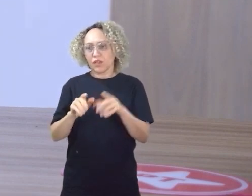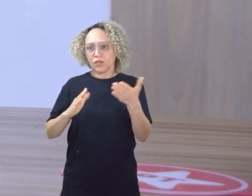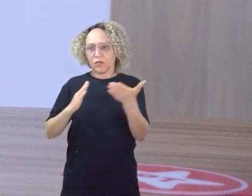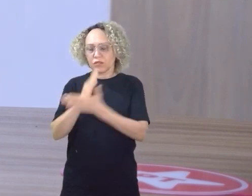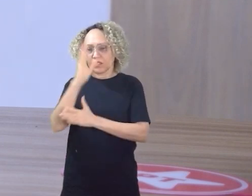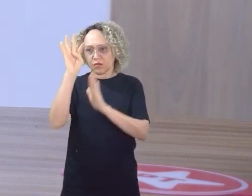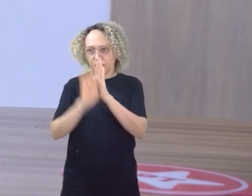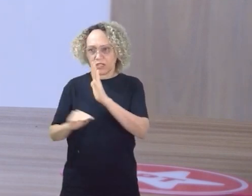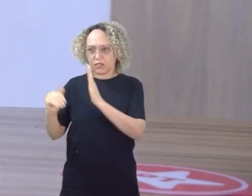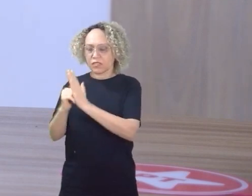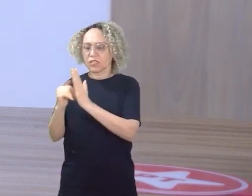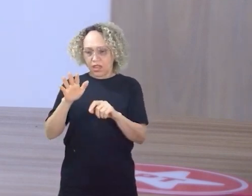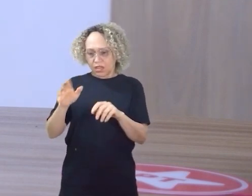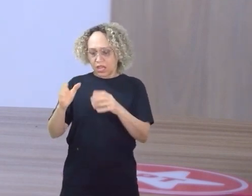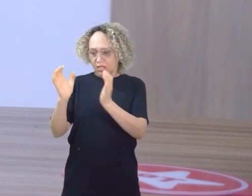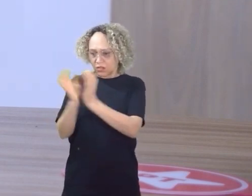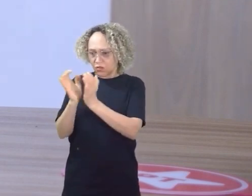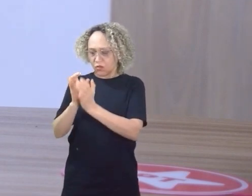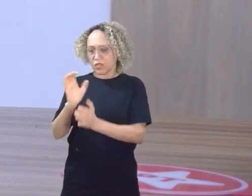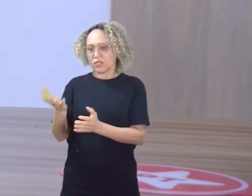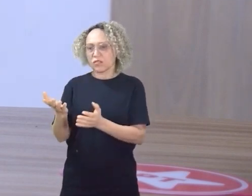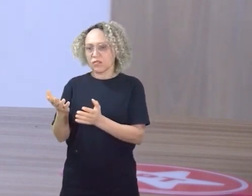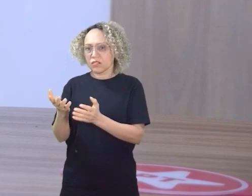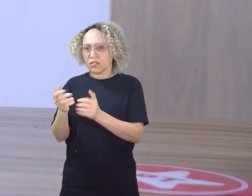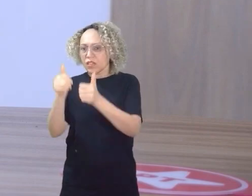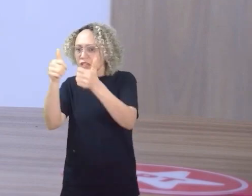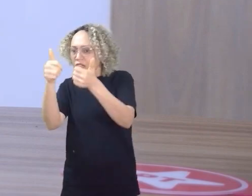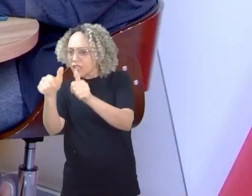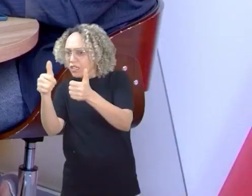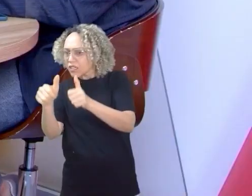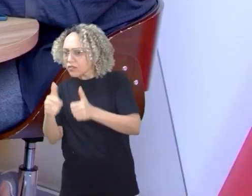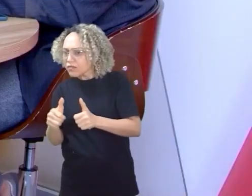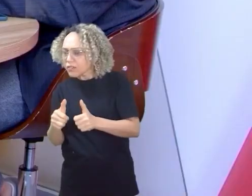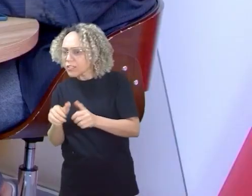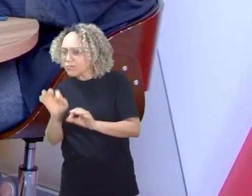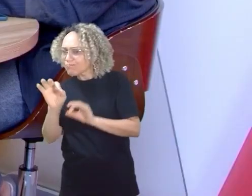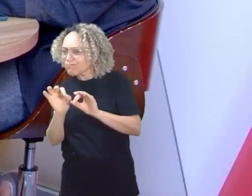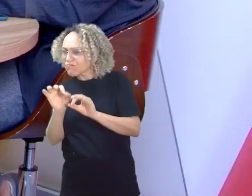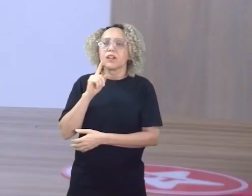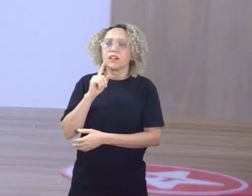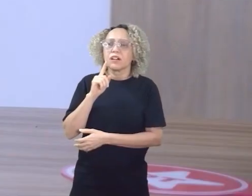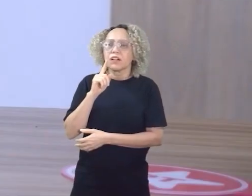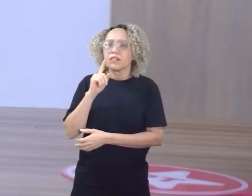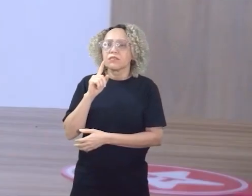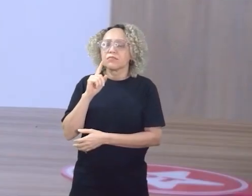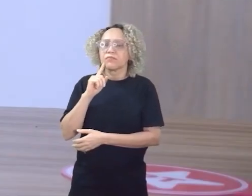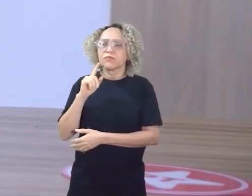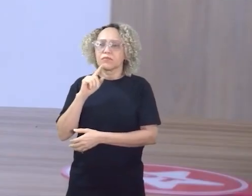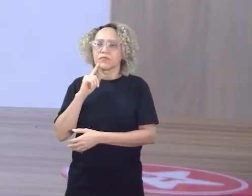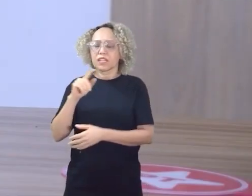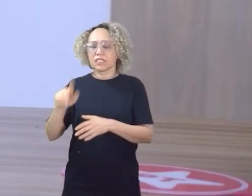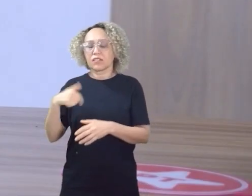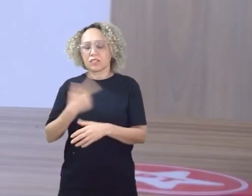as bancas de heteroidentificação. Então, são essas comissões que tem o caráter de evitar fraudes. E agora